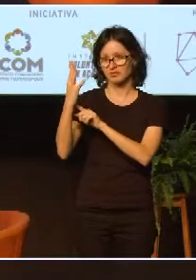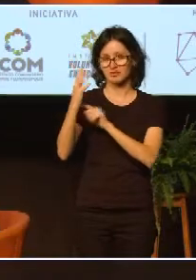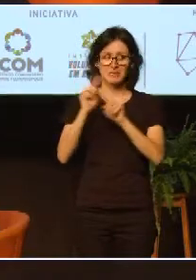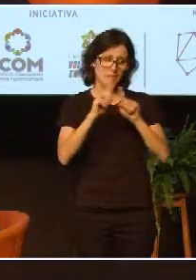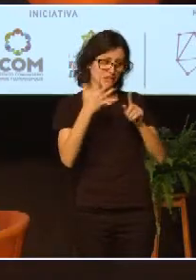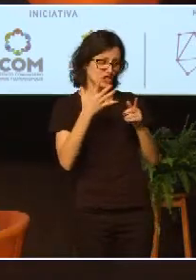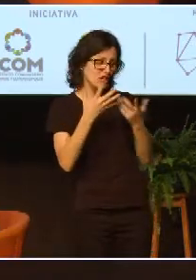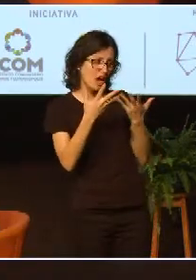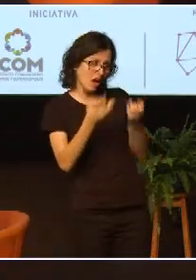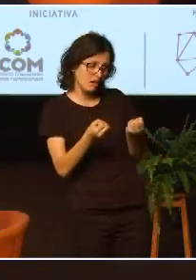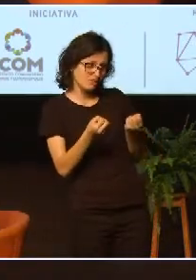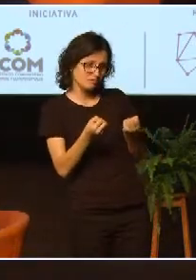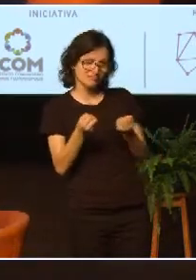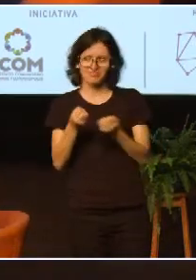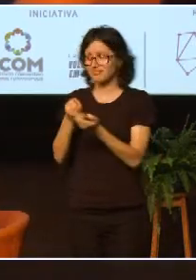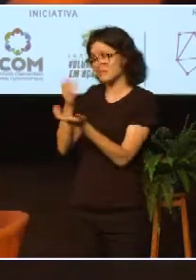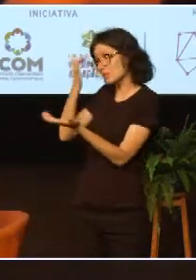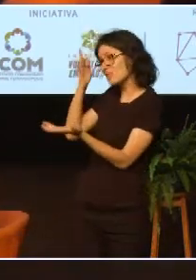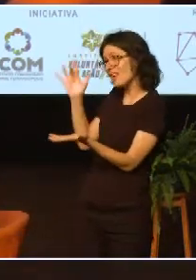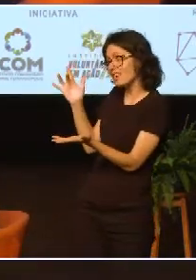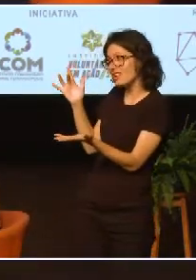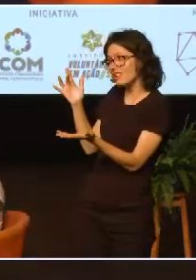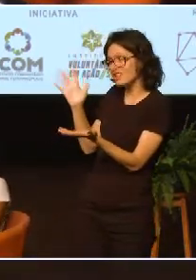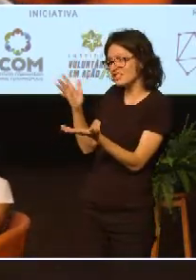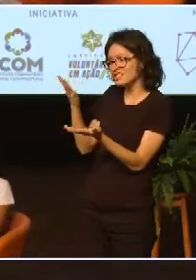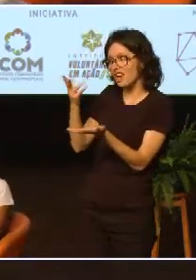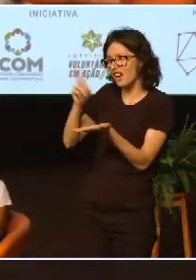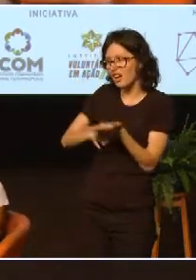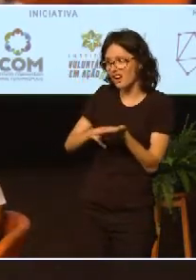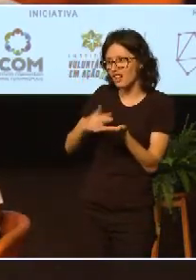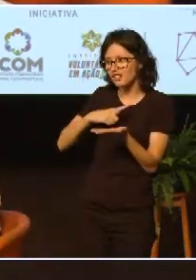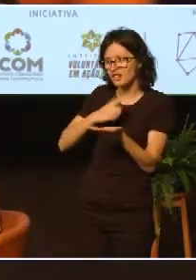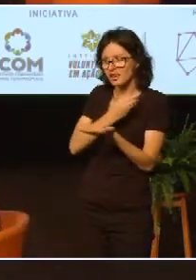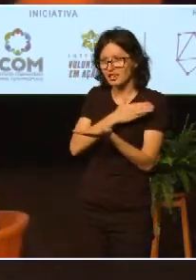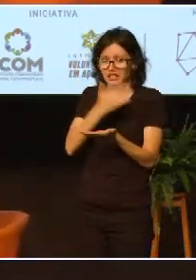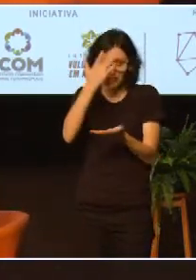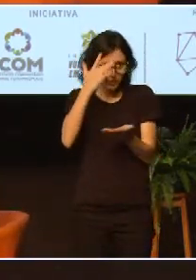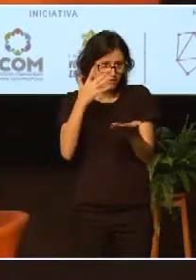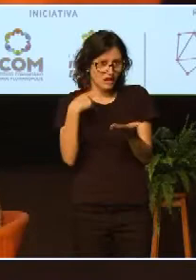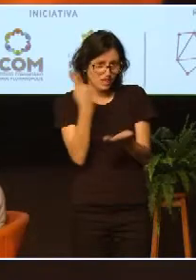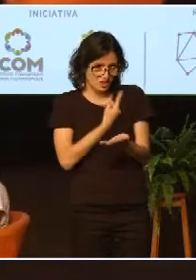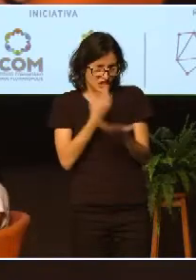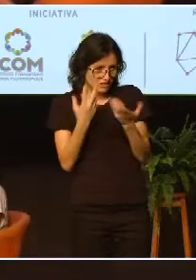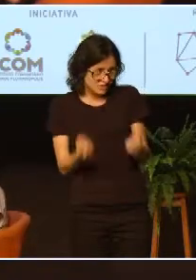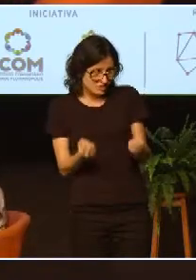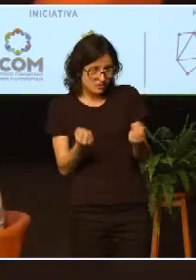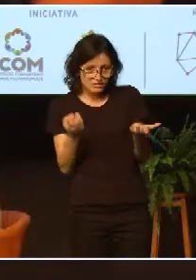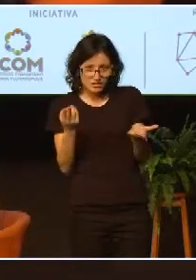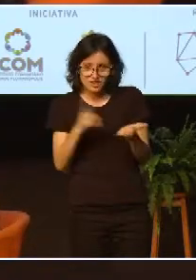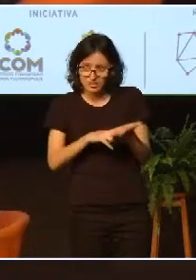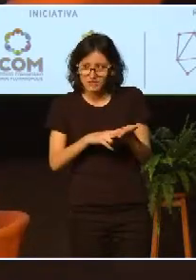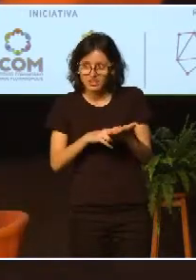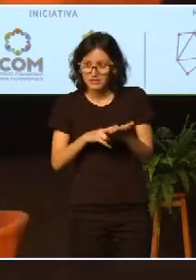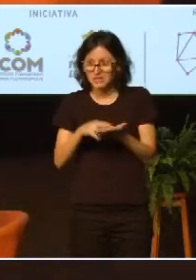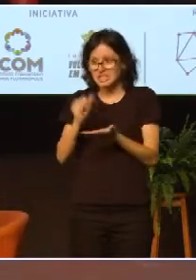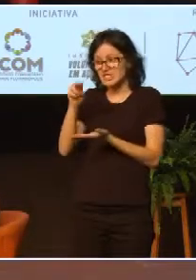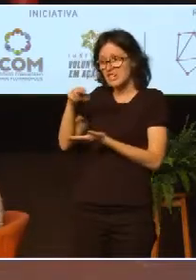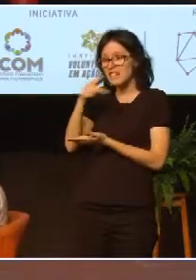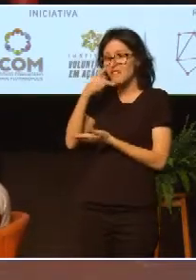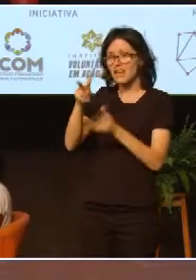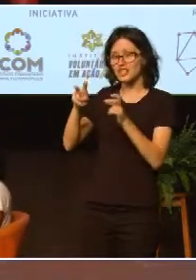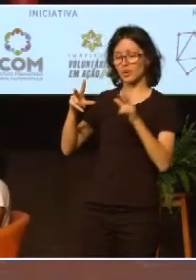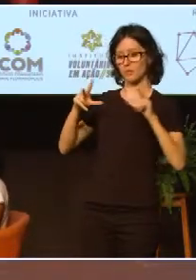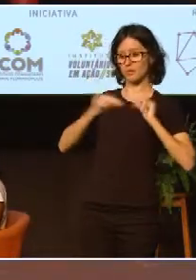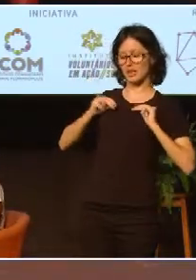gente já reconhece. Não sei. Como? Não sei se a gente reconhece, verdade. Será? Quando a Ana traz Pelo meritocracia,